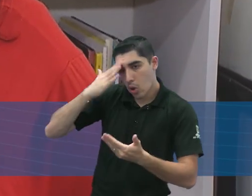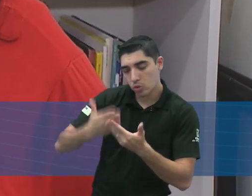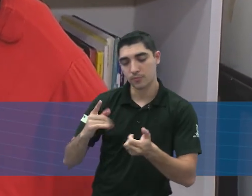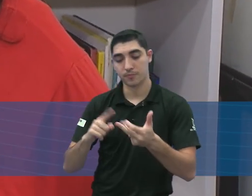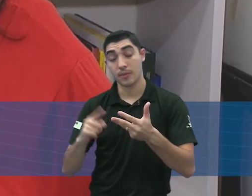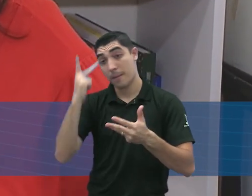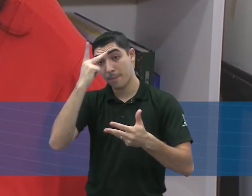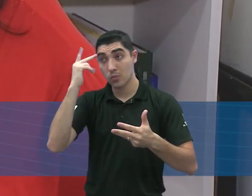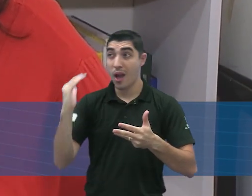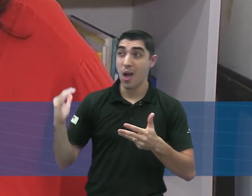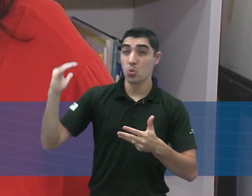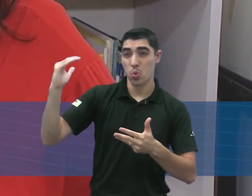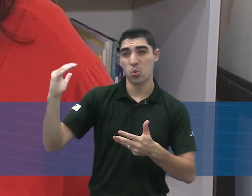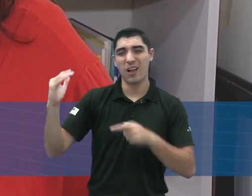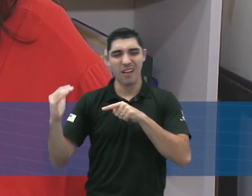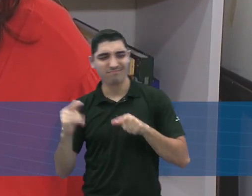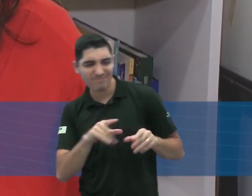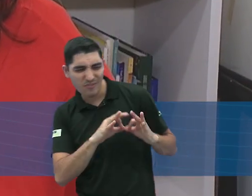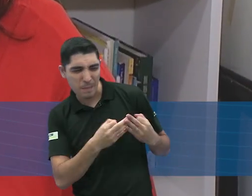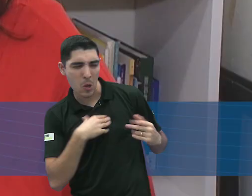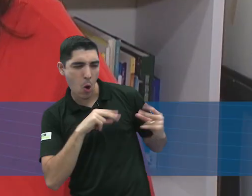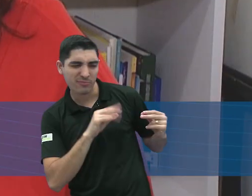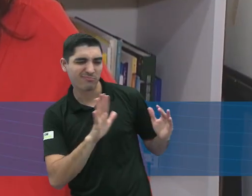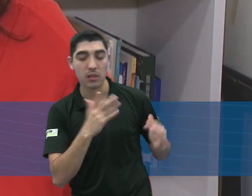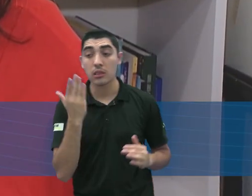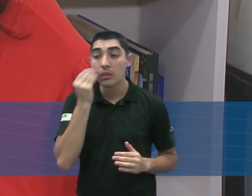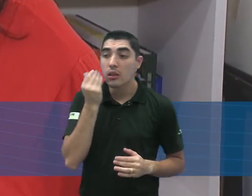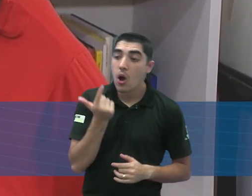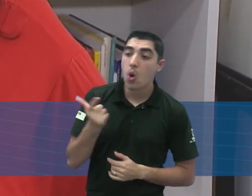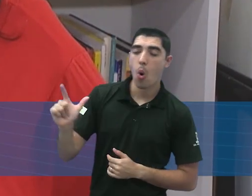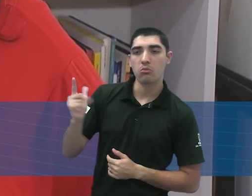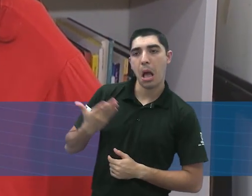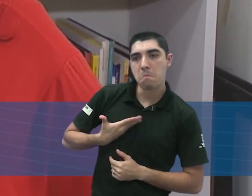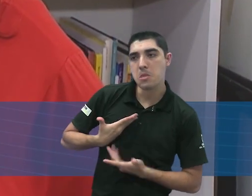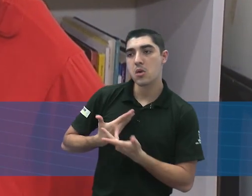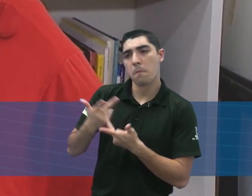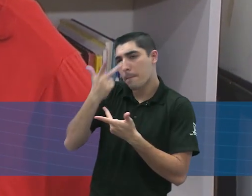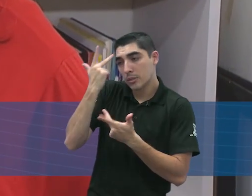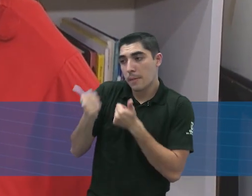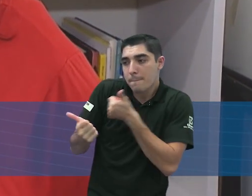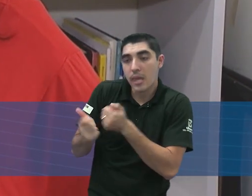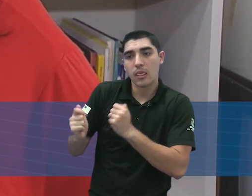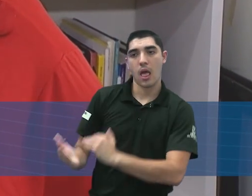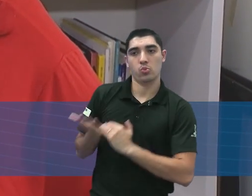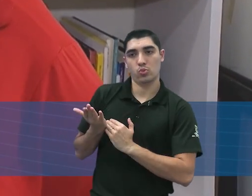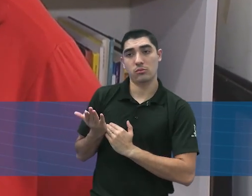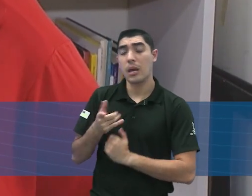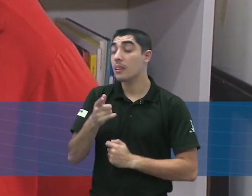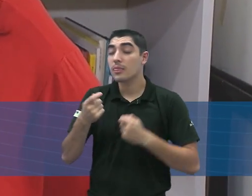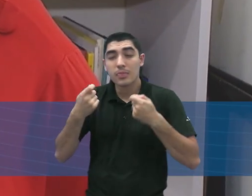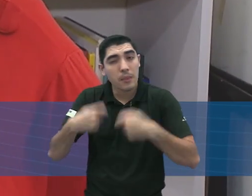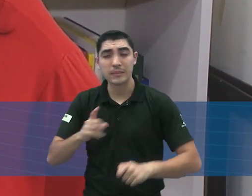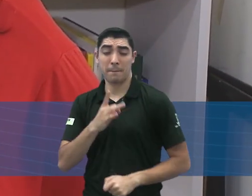Um adulto, às vezes, não quer conversar com alguém da família, mas alguém próximo que possa ajudá-lo. Não ter medo